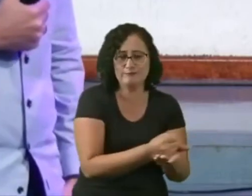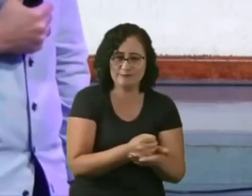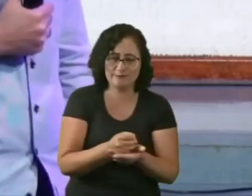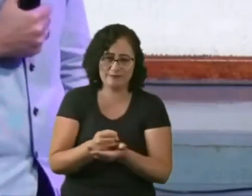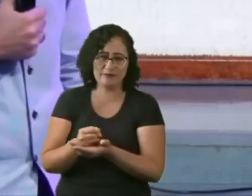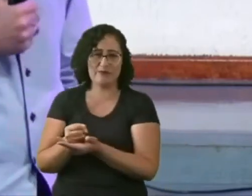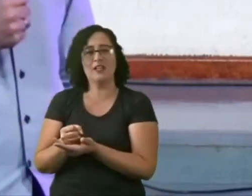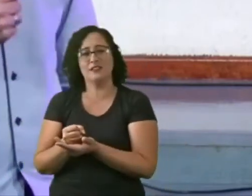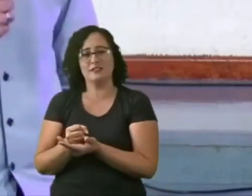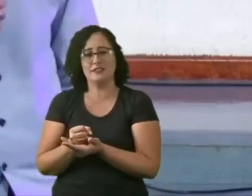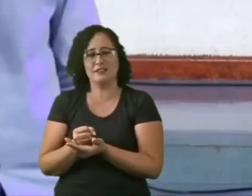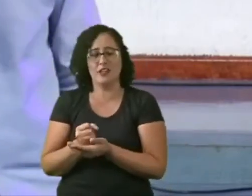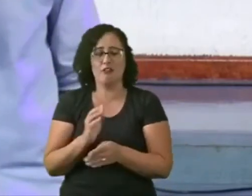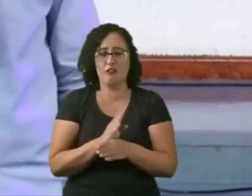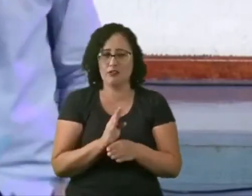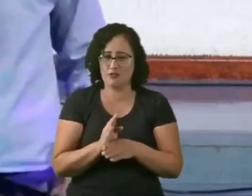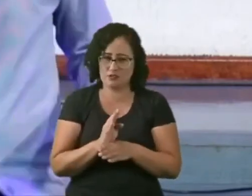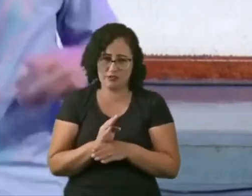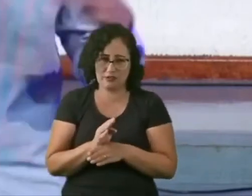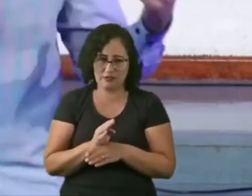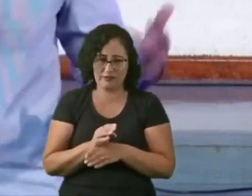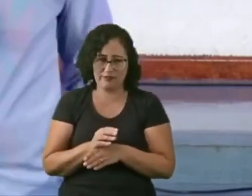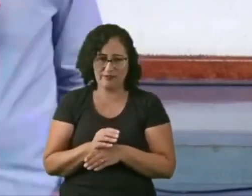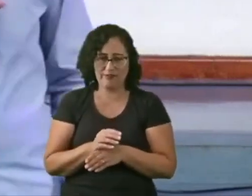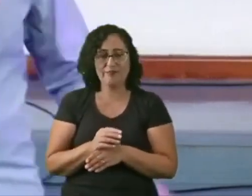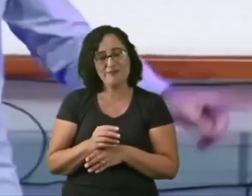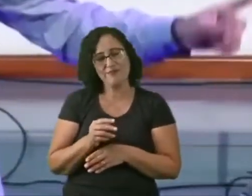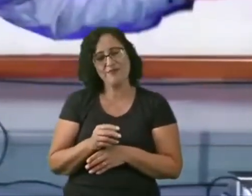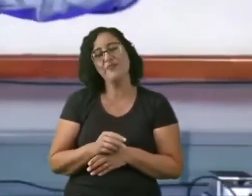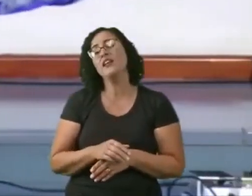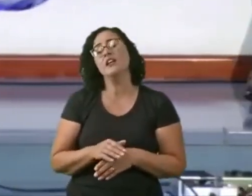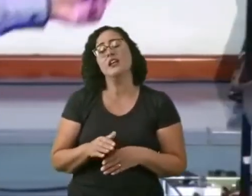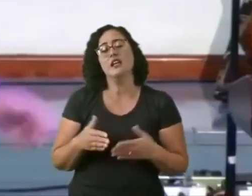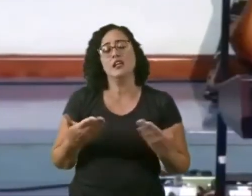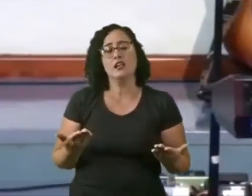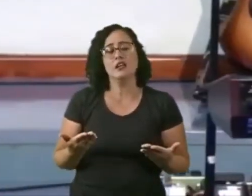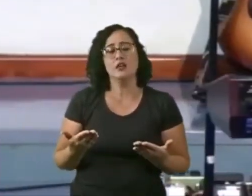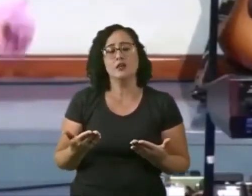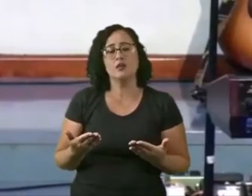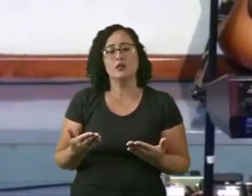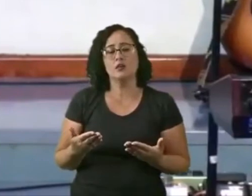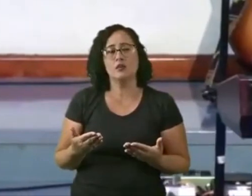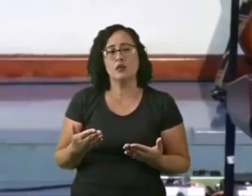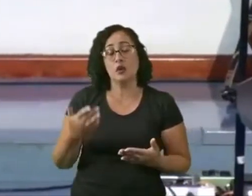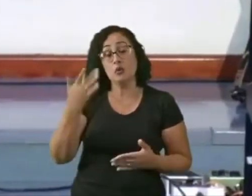Não sei como é que você tem feito a leitura do todo,